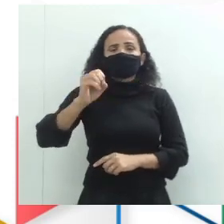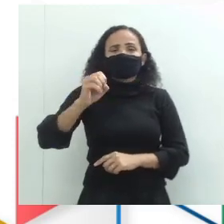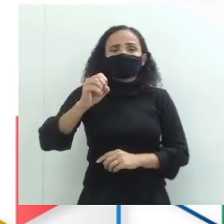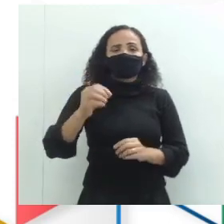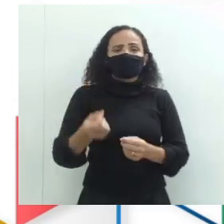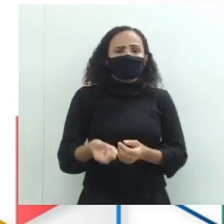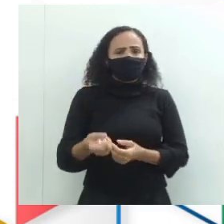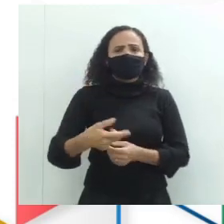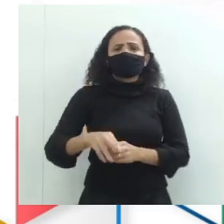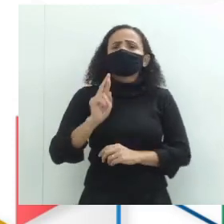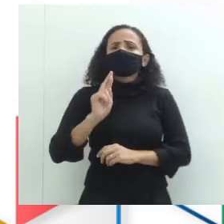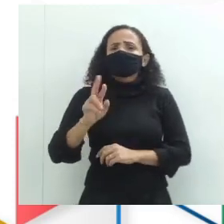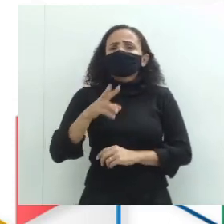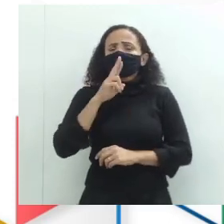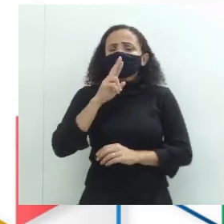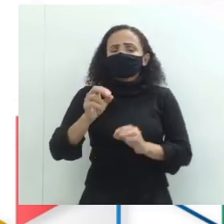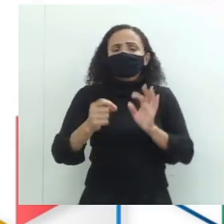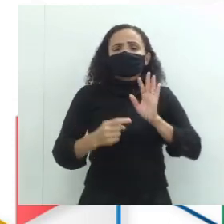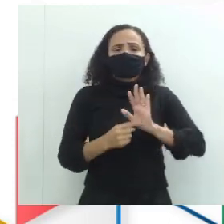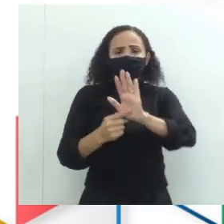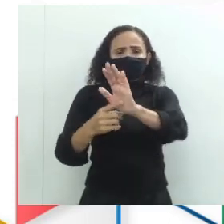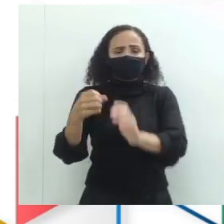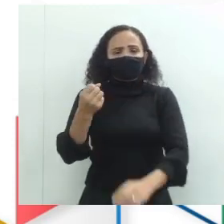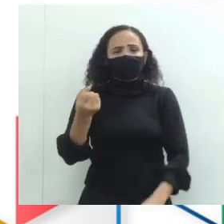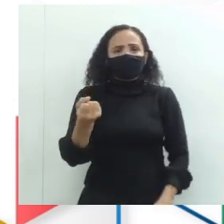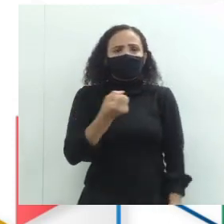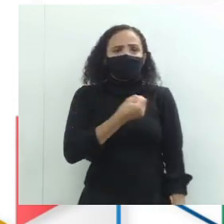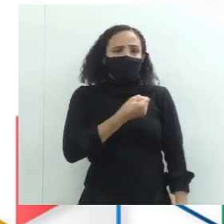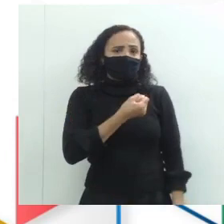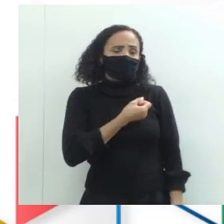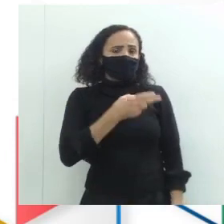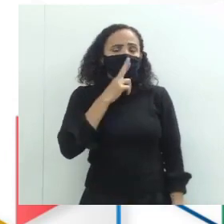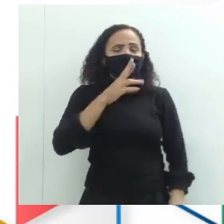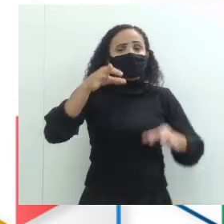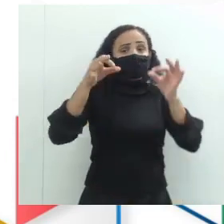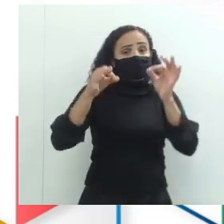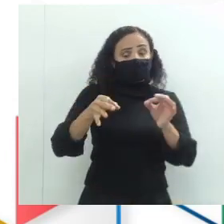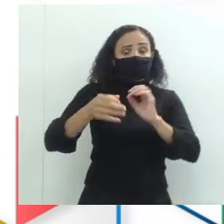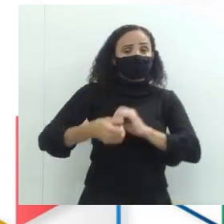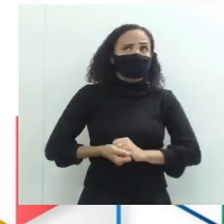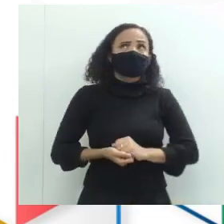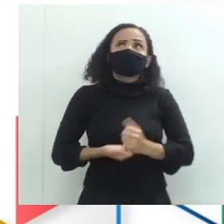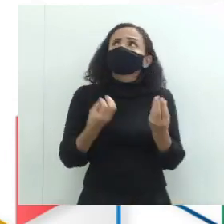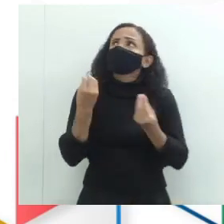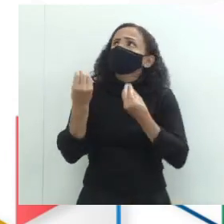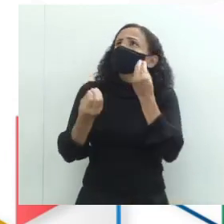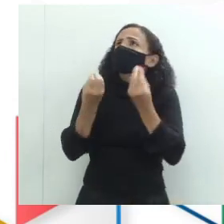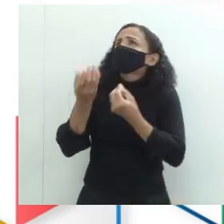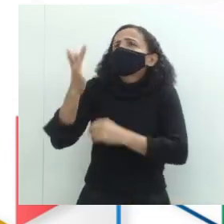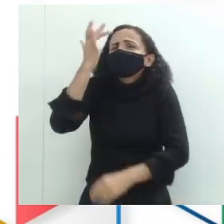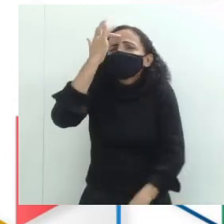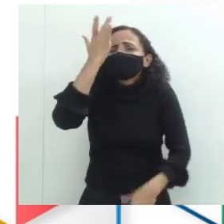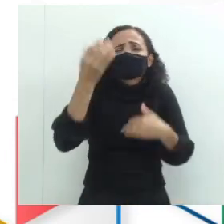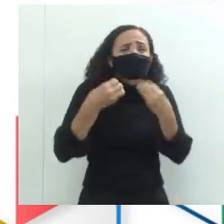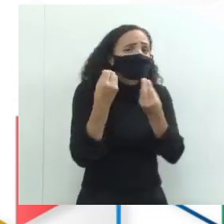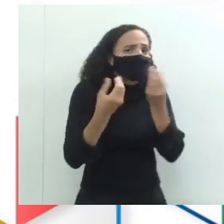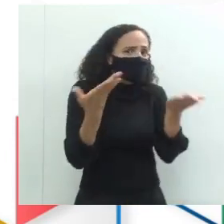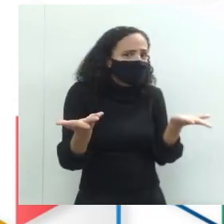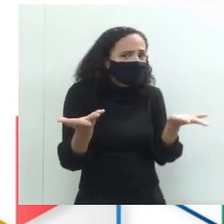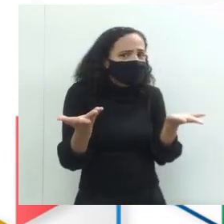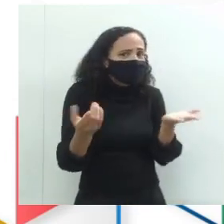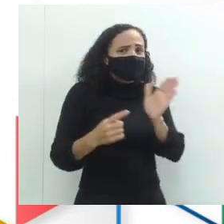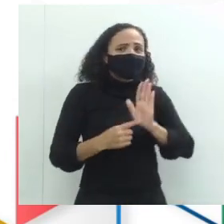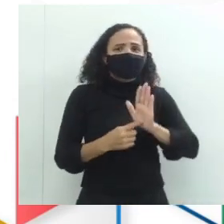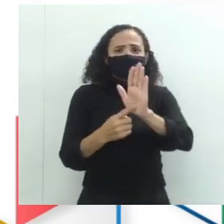me dar o valor desconhecido de x igual a 7, ou seja, são equivalentes. Mas, professor, qual é a mais fácil? A mais fácil é